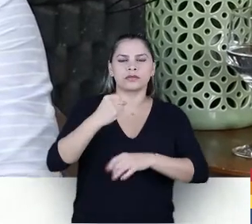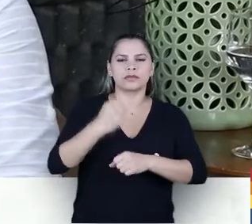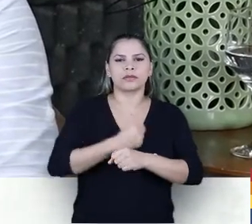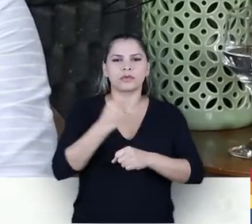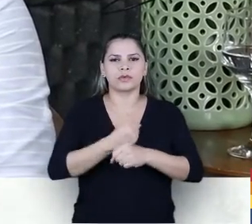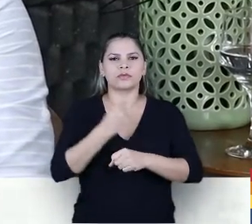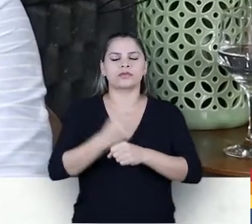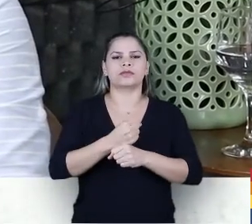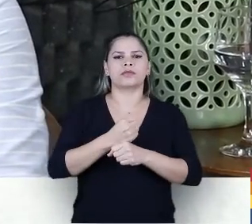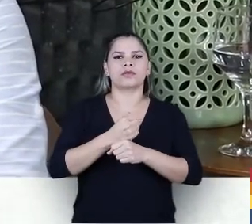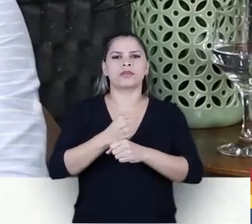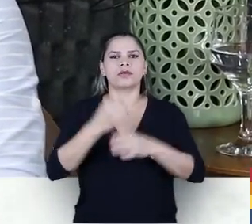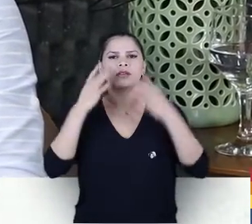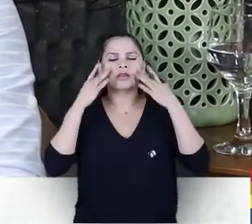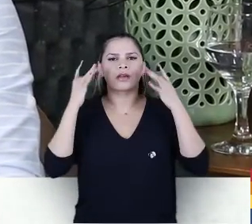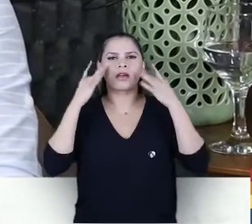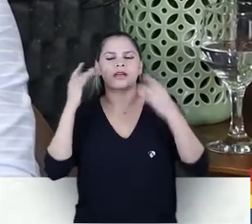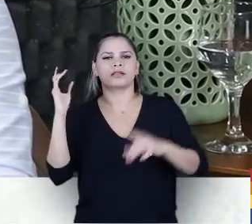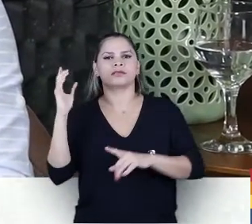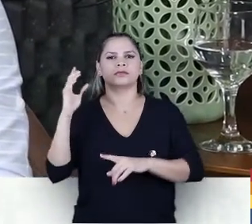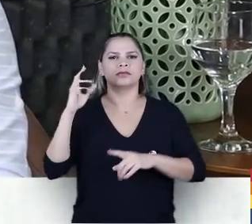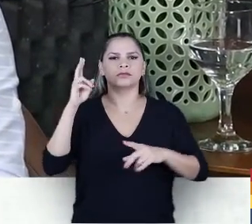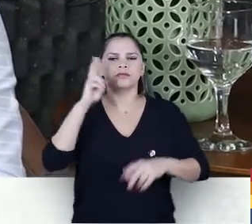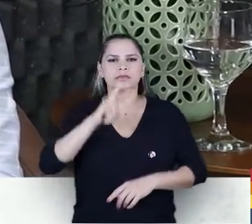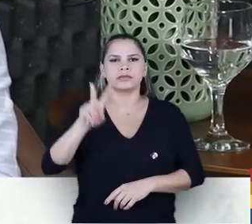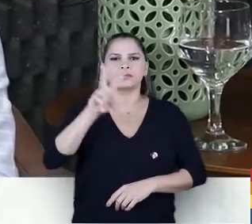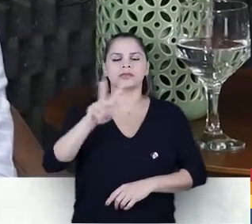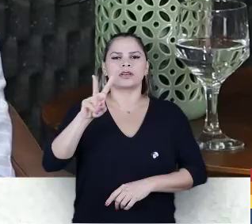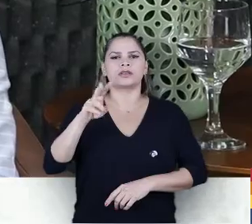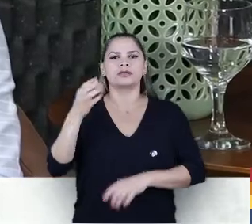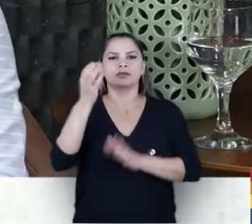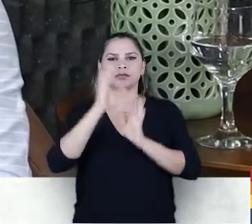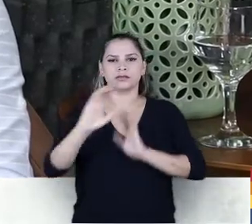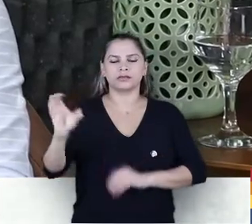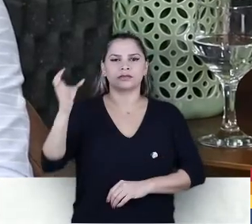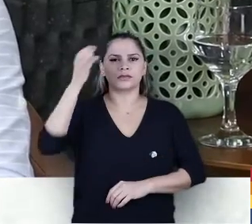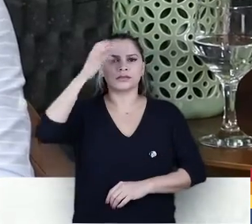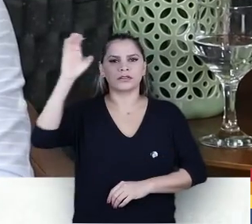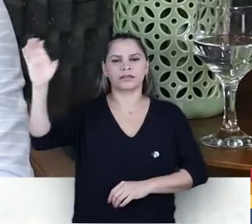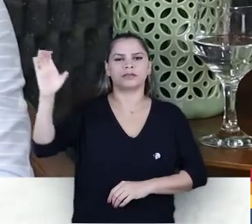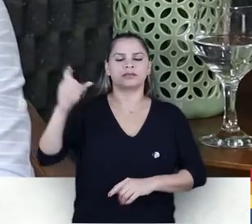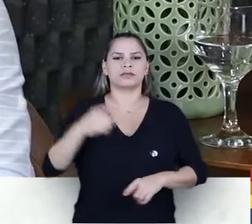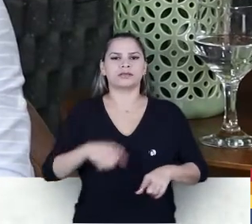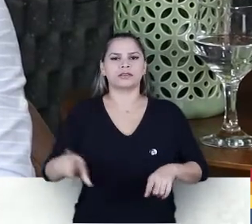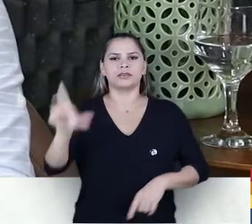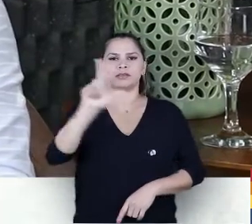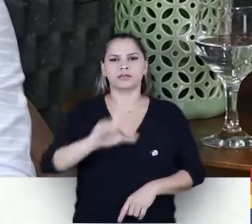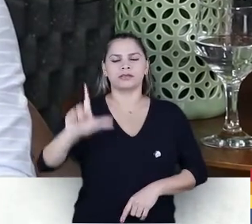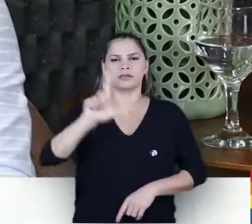da educação do Maranhão. É um grande prazer estar aqui novamente,